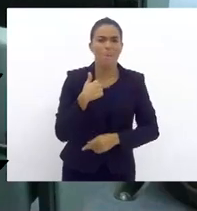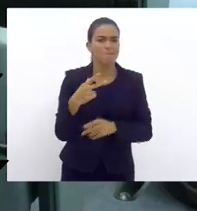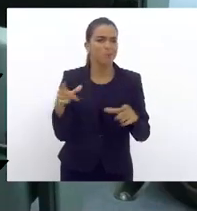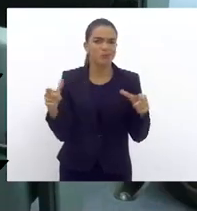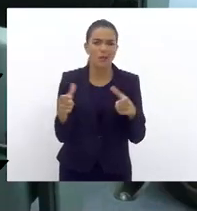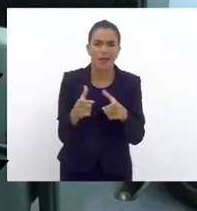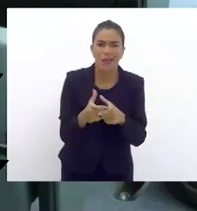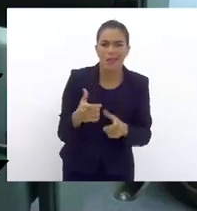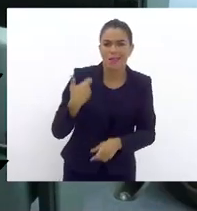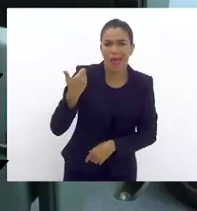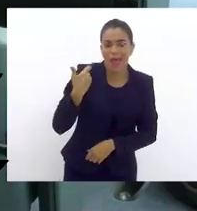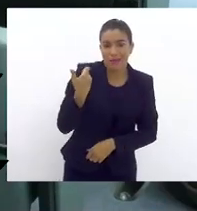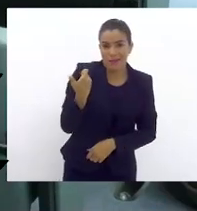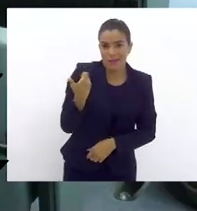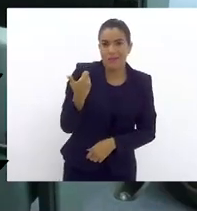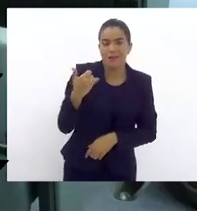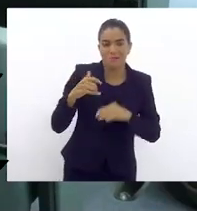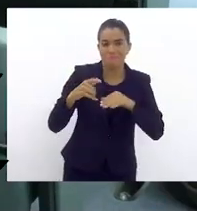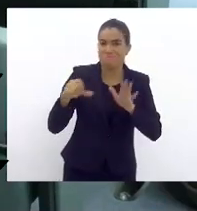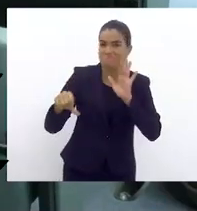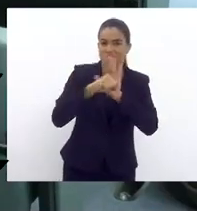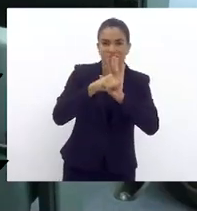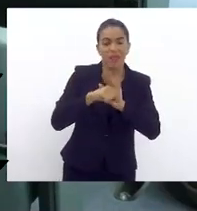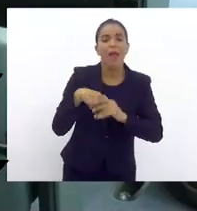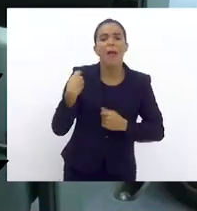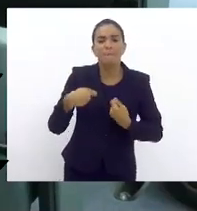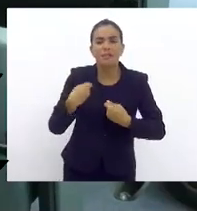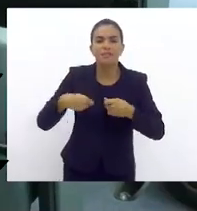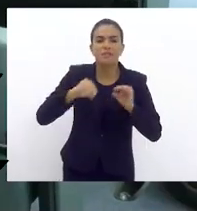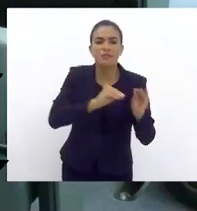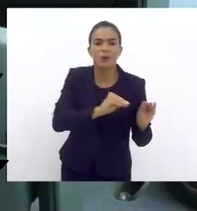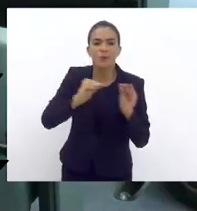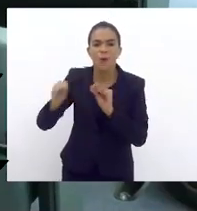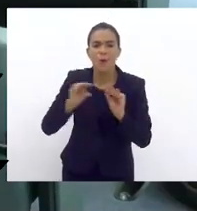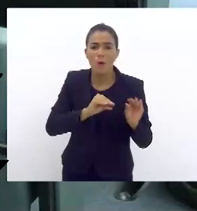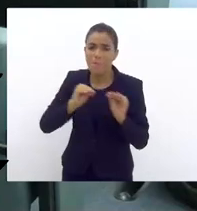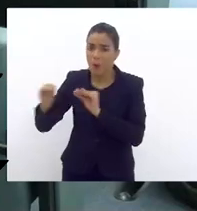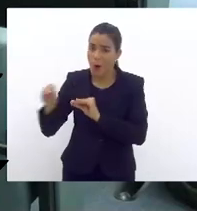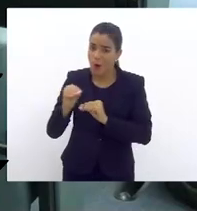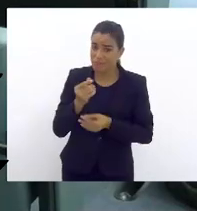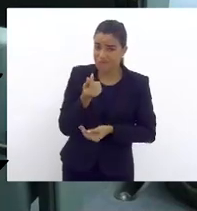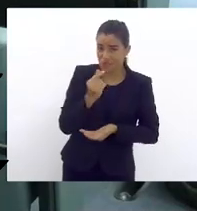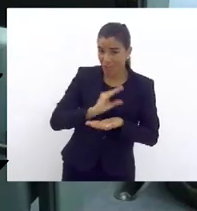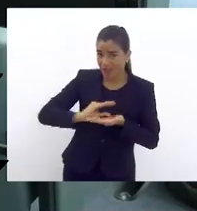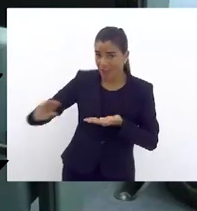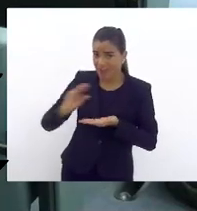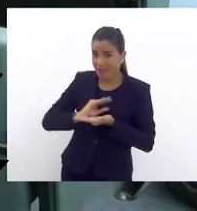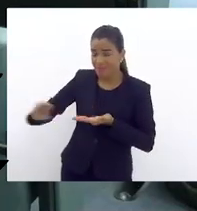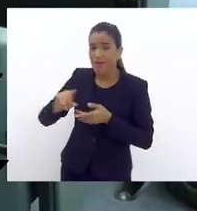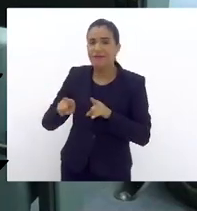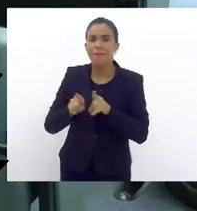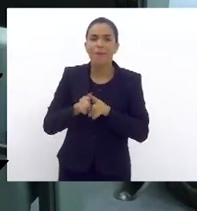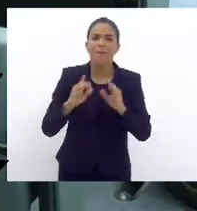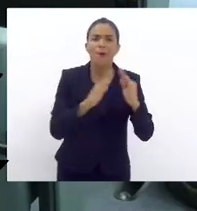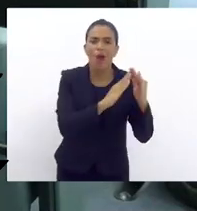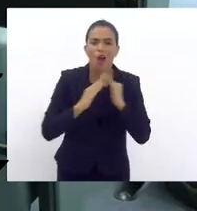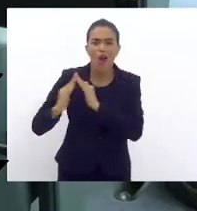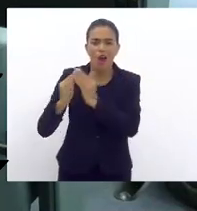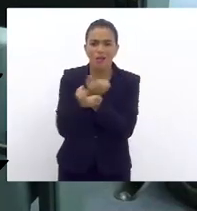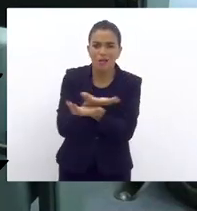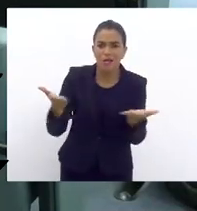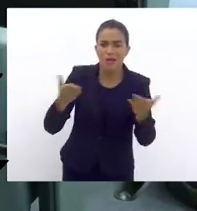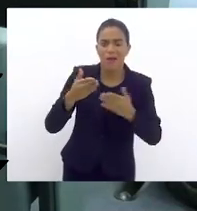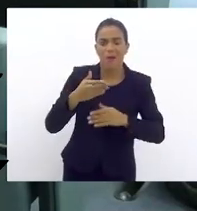a maioridade penal é preciso ter programa de transferência de renda é preciso ter moradia Popular seja